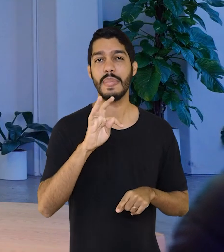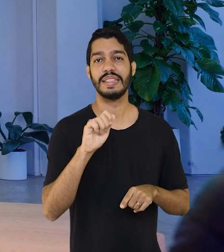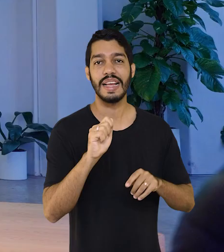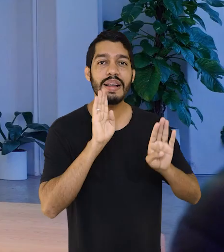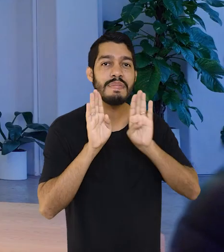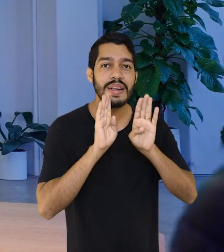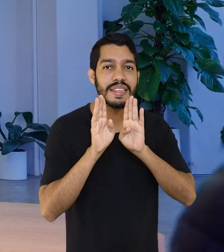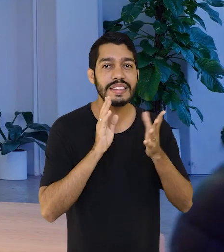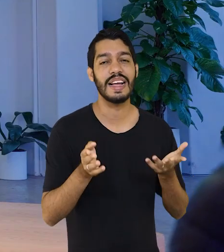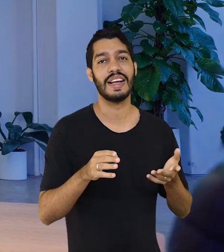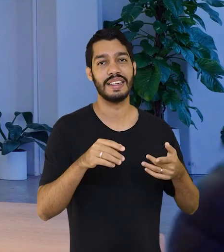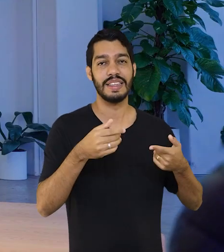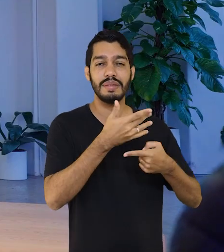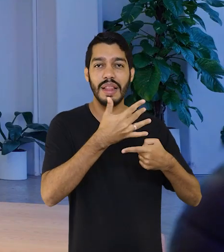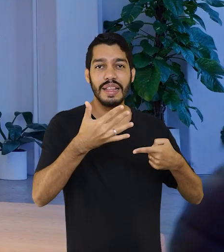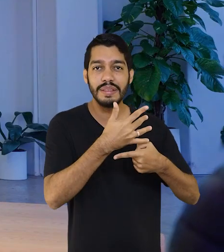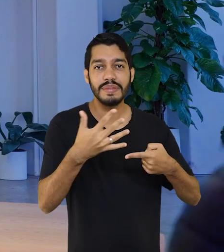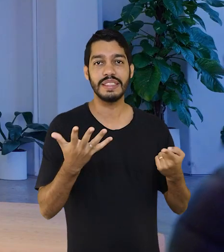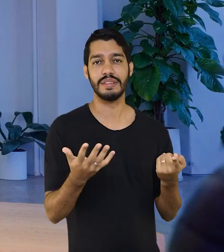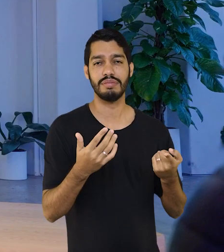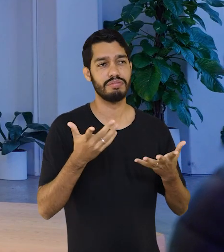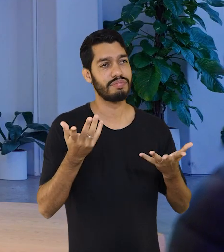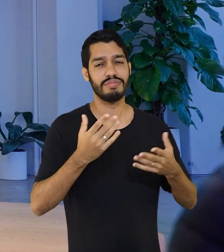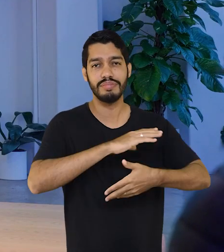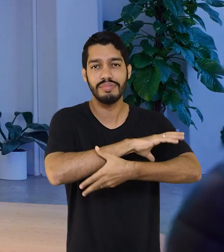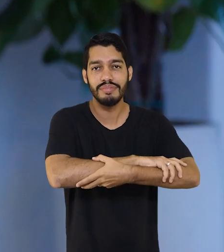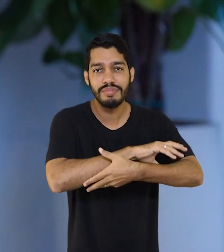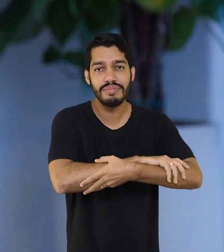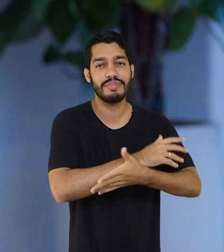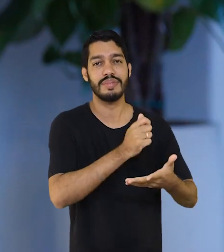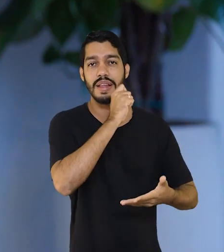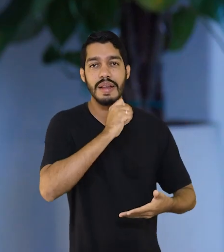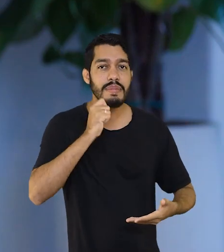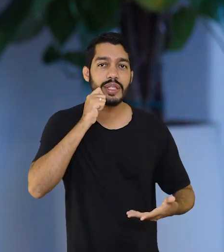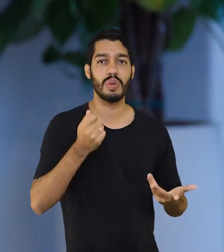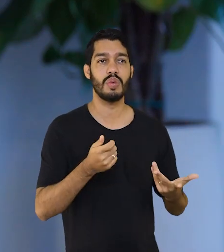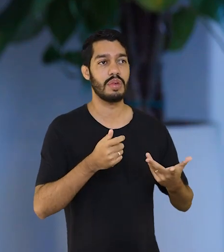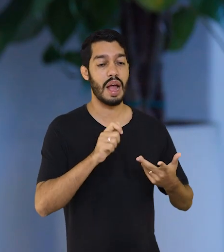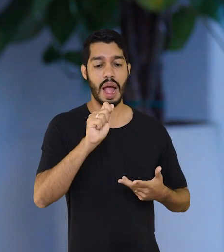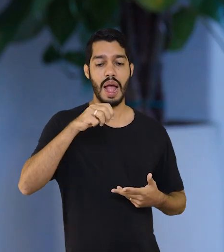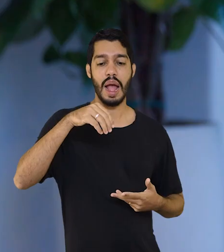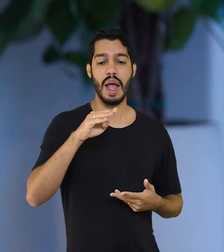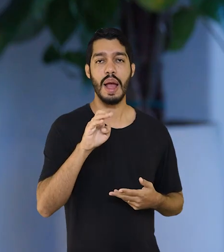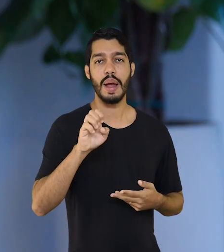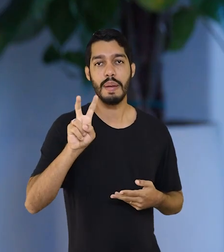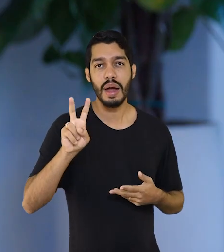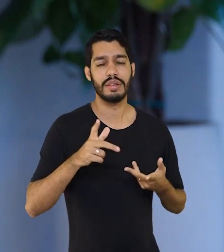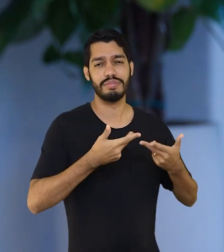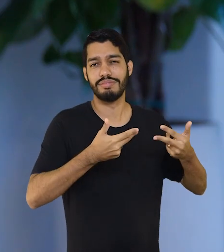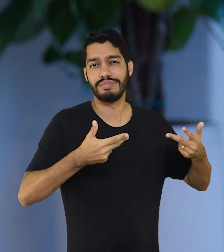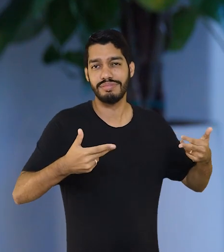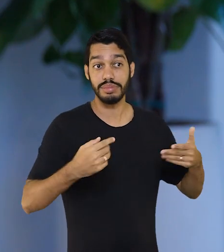Ambev, L'Oréal, Coca-Cola, Unilever, Mercado Livre, Amazon, são todas empresas que usam a nossa tecnologia